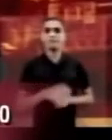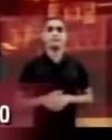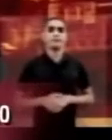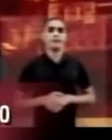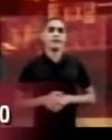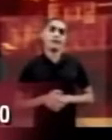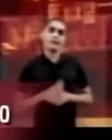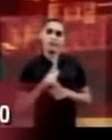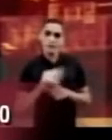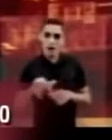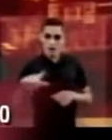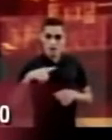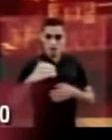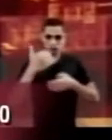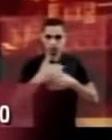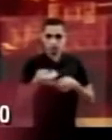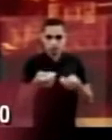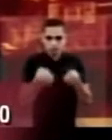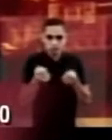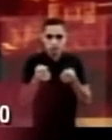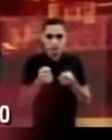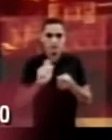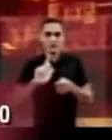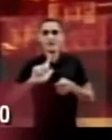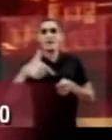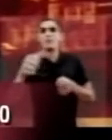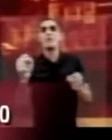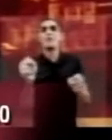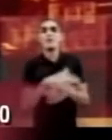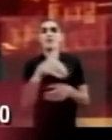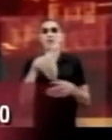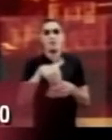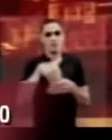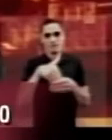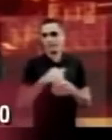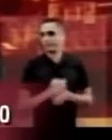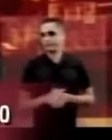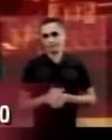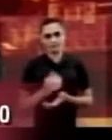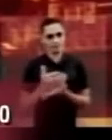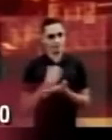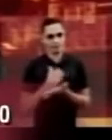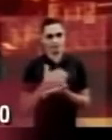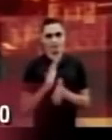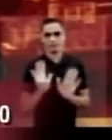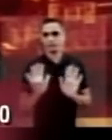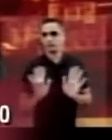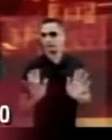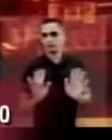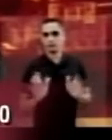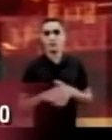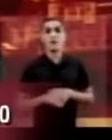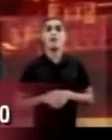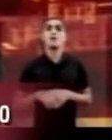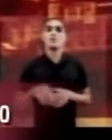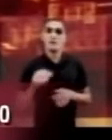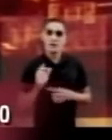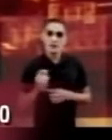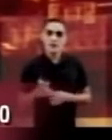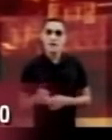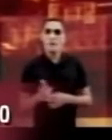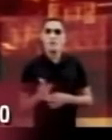que venha a ter lockdown pós-eleição. Não tem nada a ver, nós fazemos nossos dados